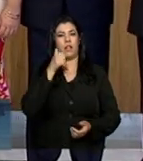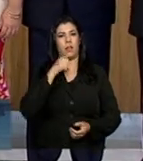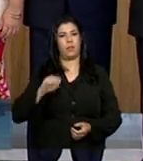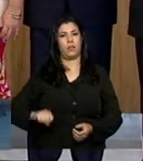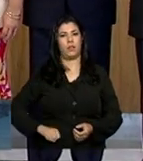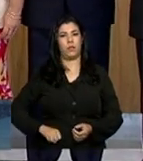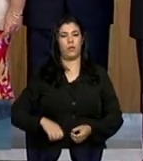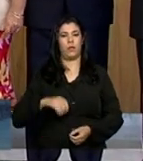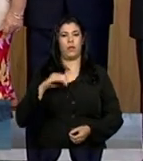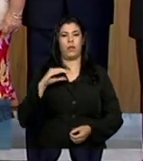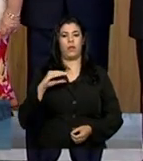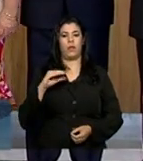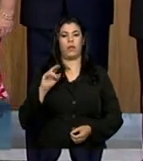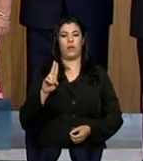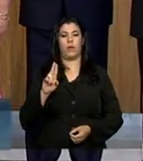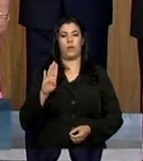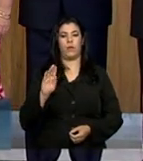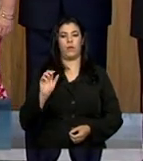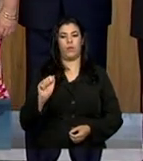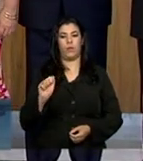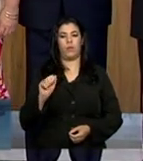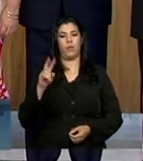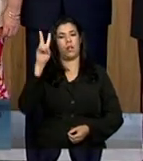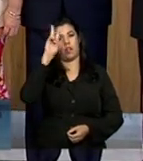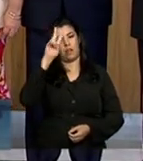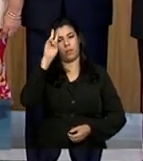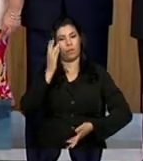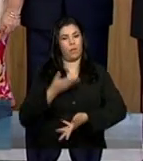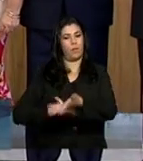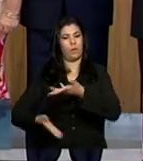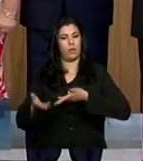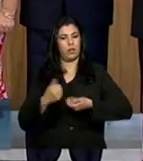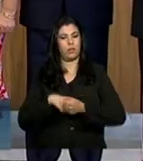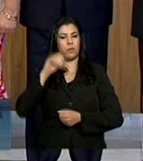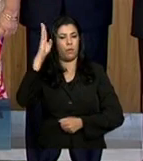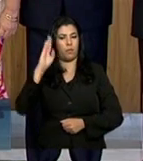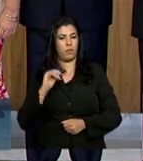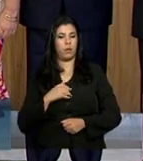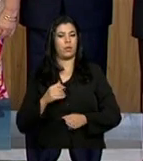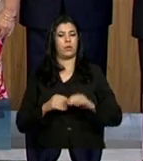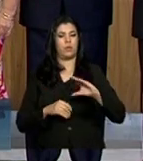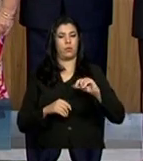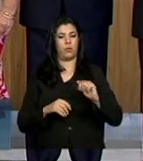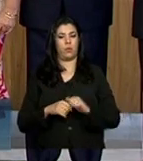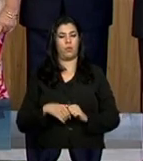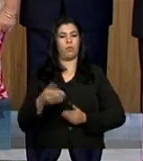Cuba. Lembrando que as relações diplomáticas entre o Brasil e Cuba foram estabelecidas em